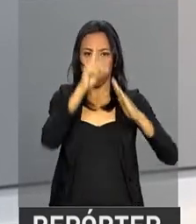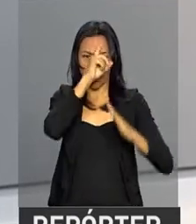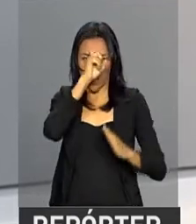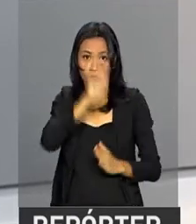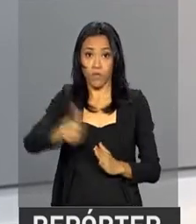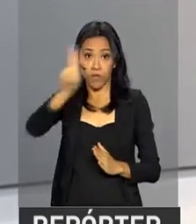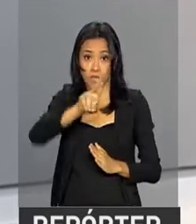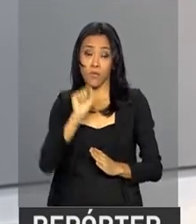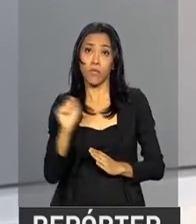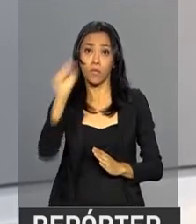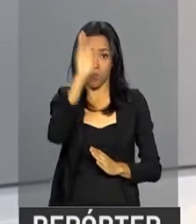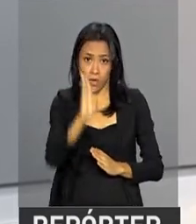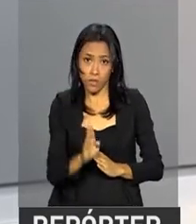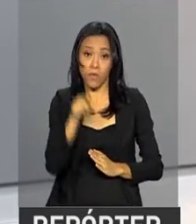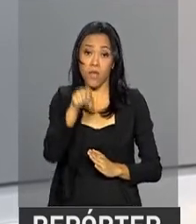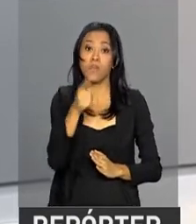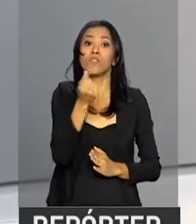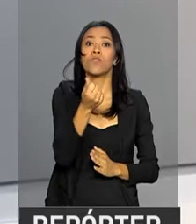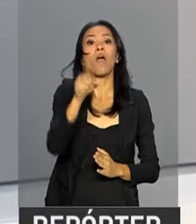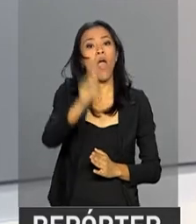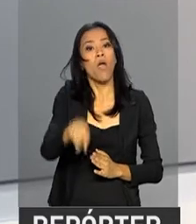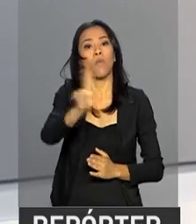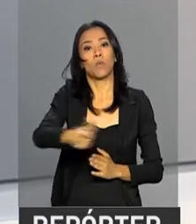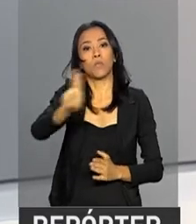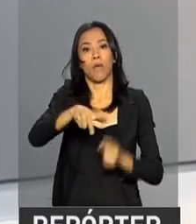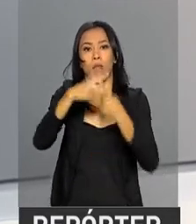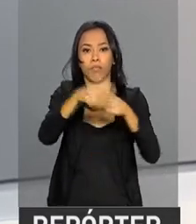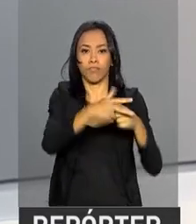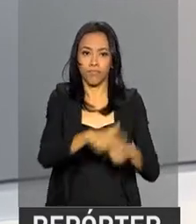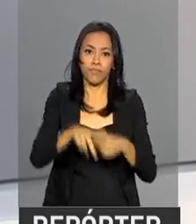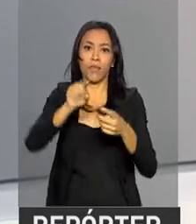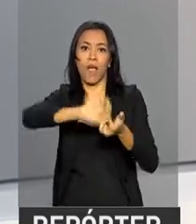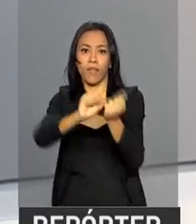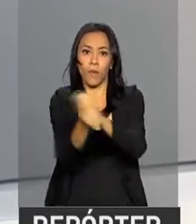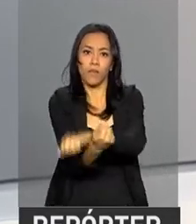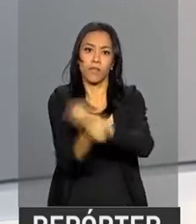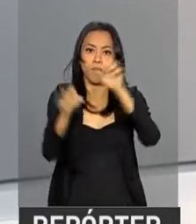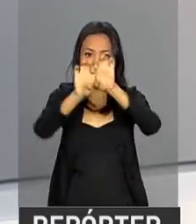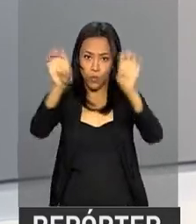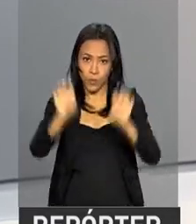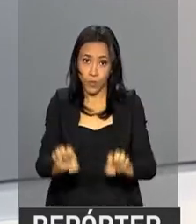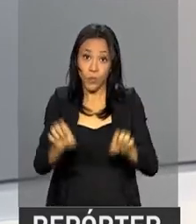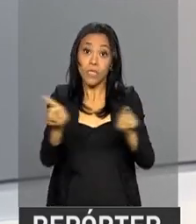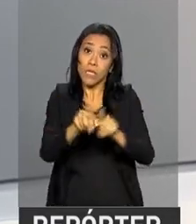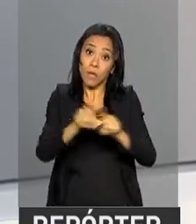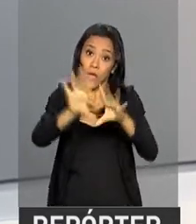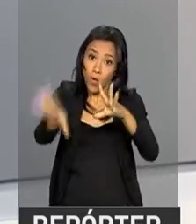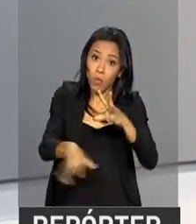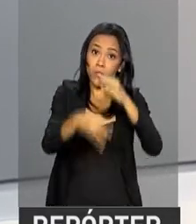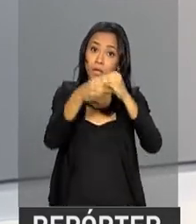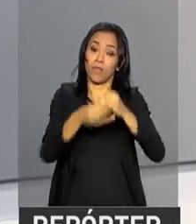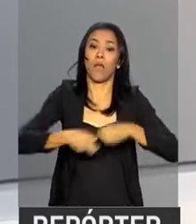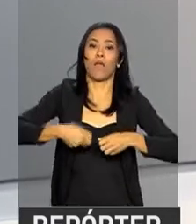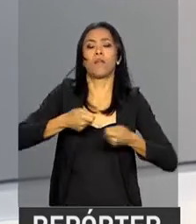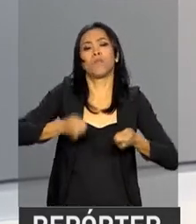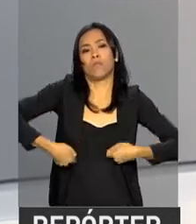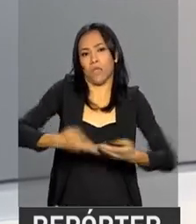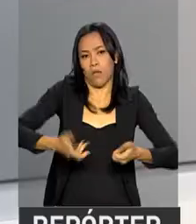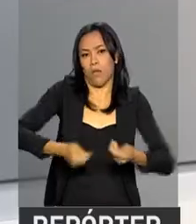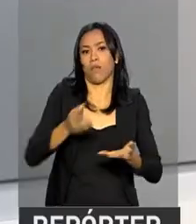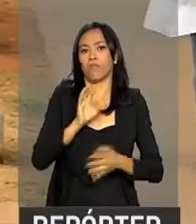O recurso deve ser usado para a modernização dos equipamentos e adequação da estrutura, além de complementar o custeio das